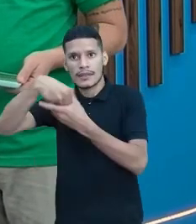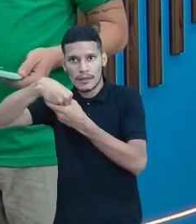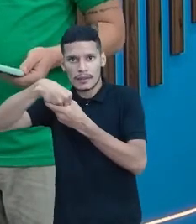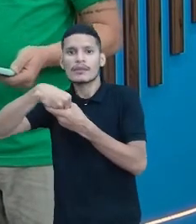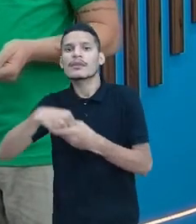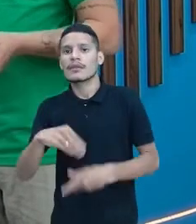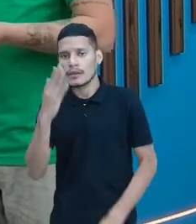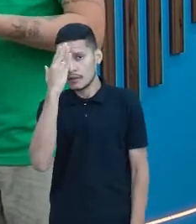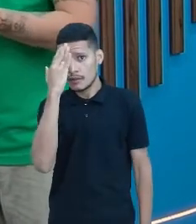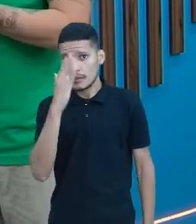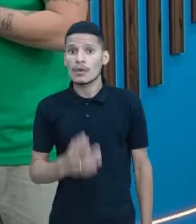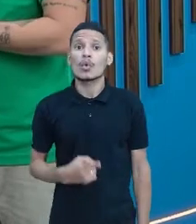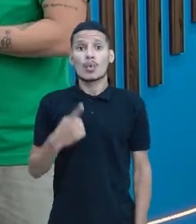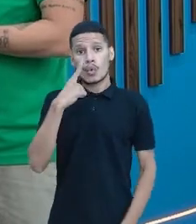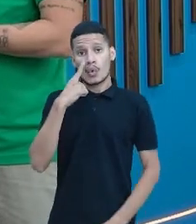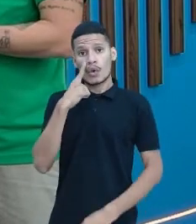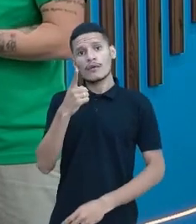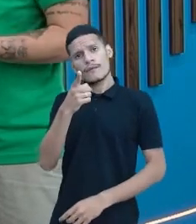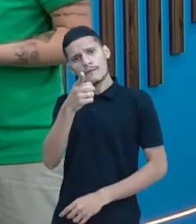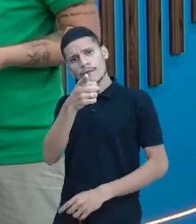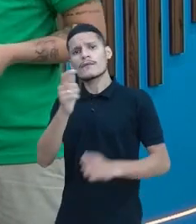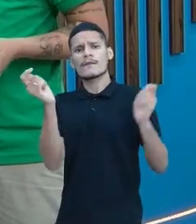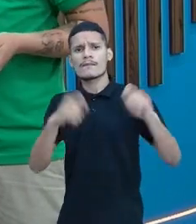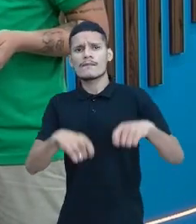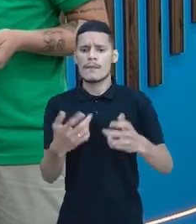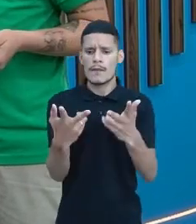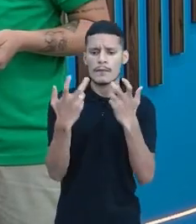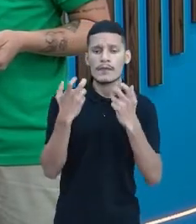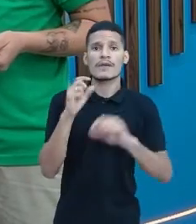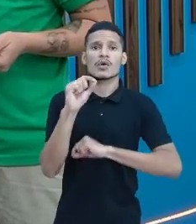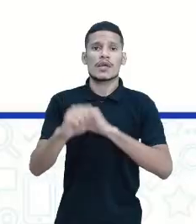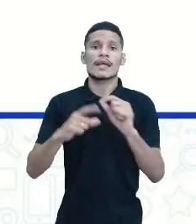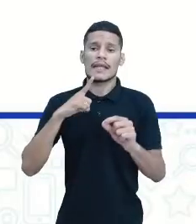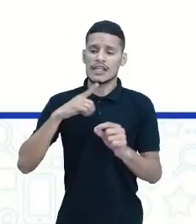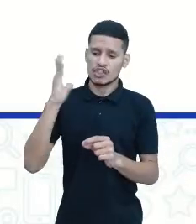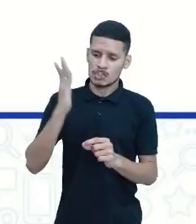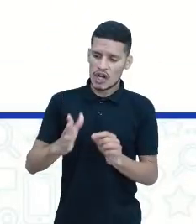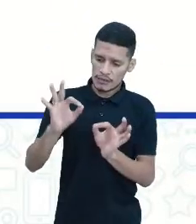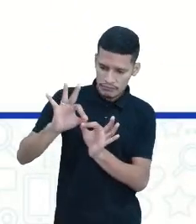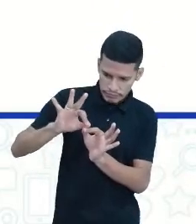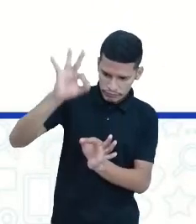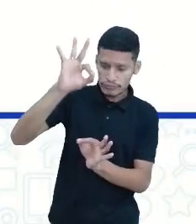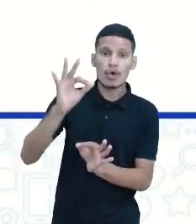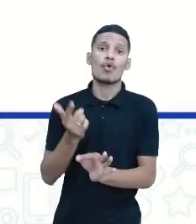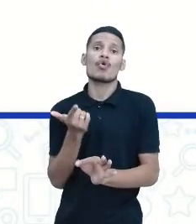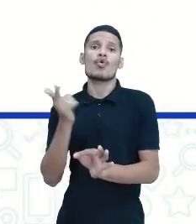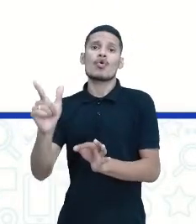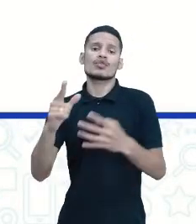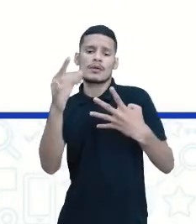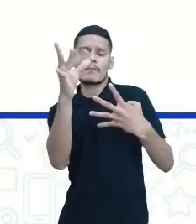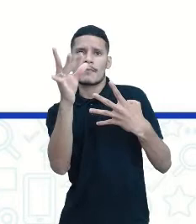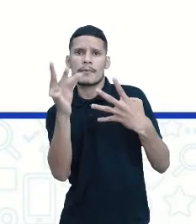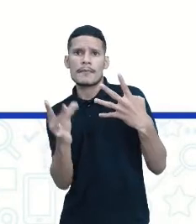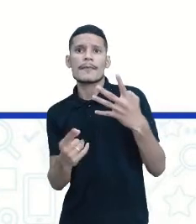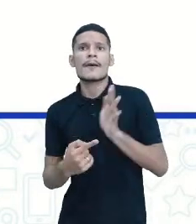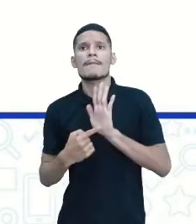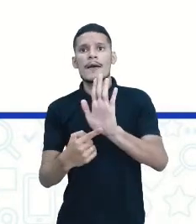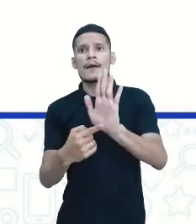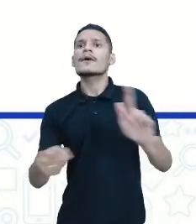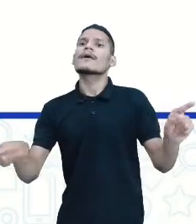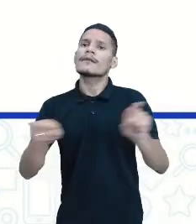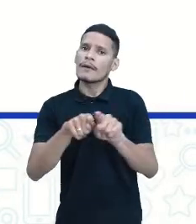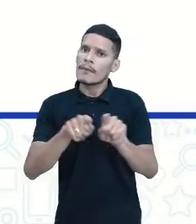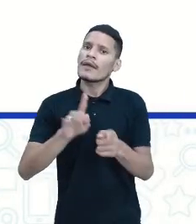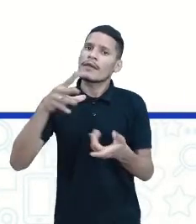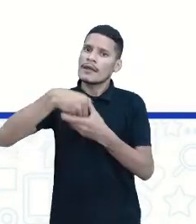altura. Então, você percebe que a partir do momento que a gente já coloca aquela altura ali, outros elementos vão começar a aparecer no